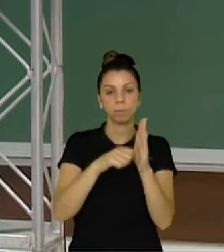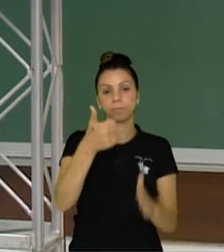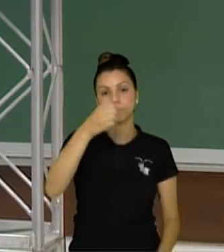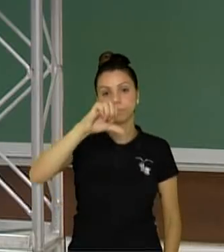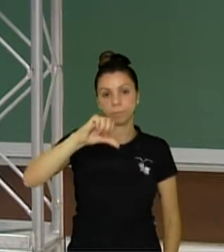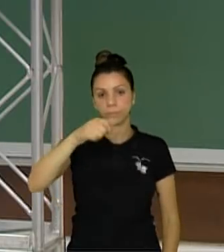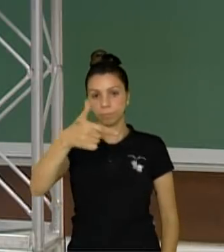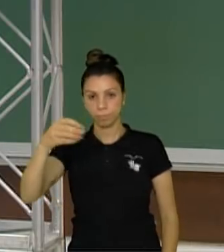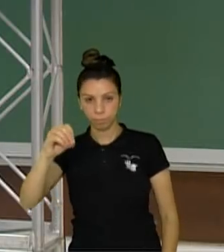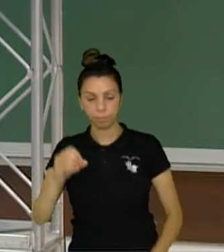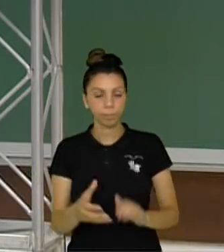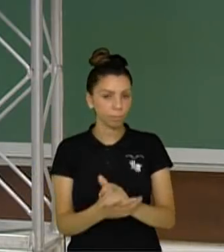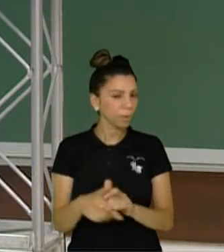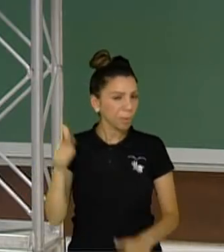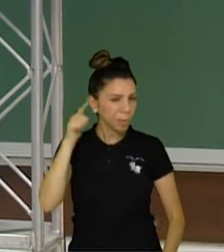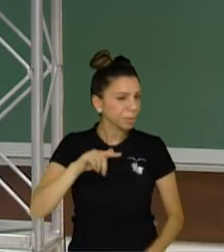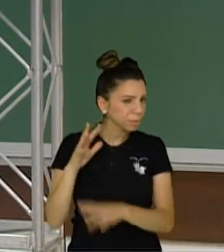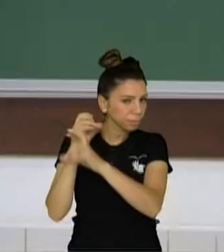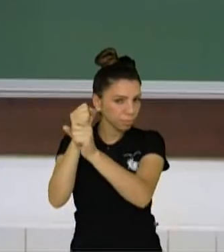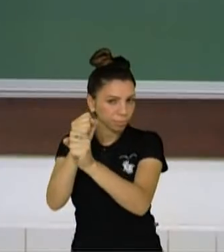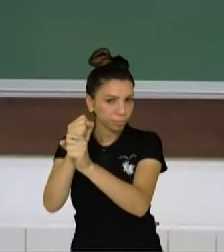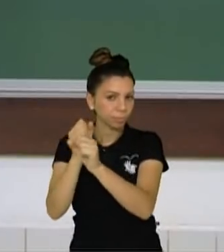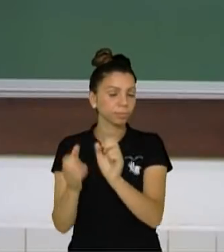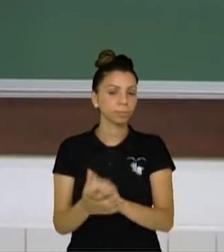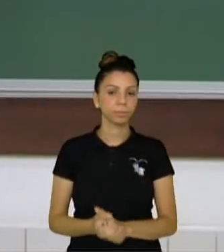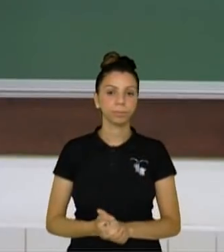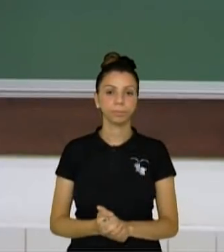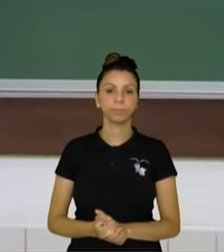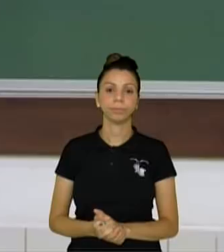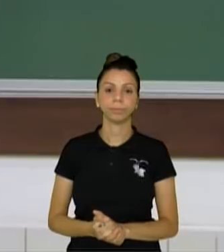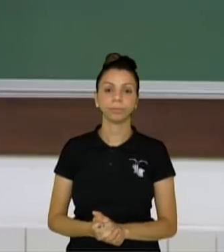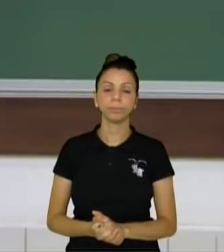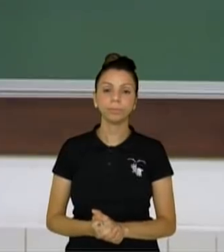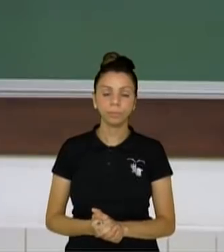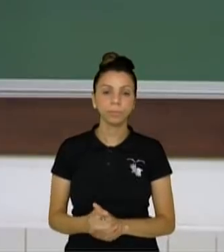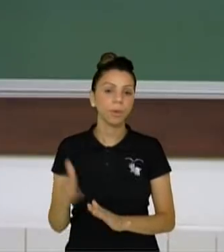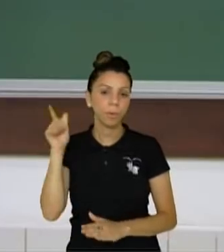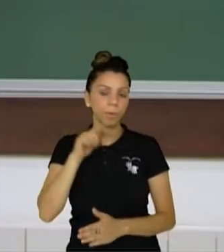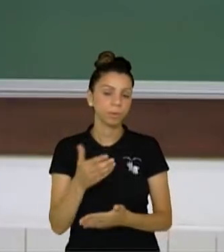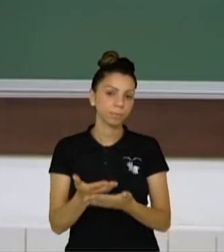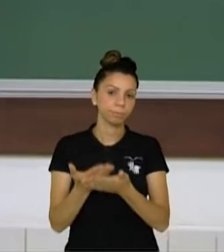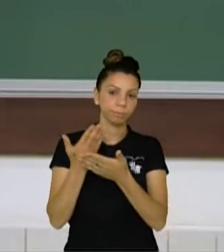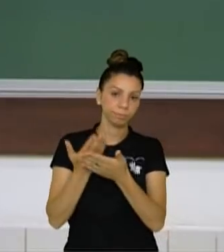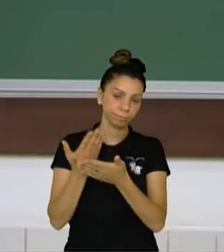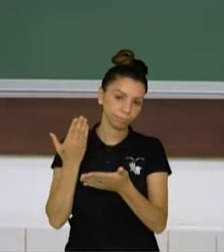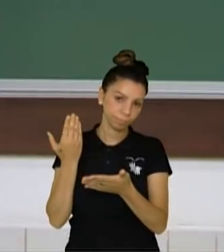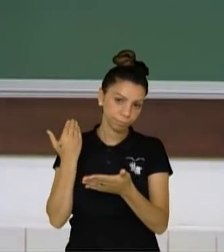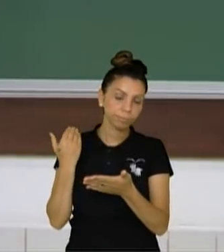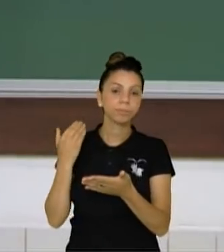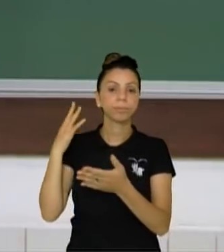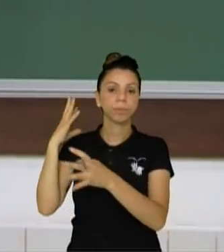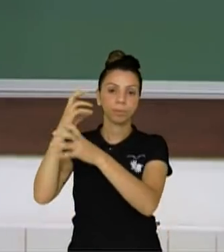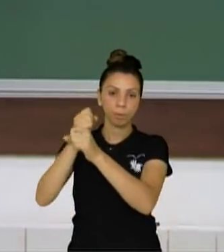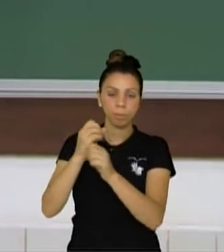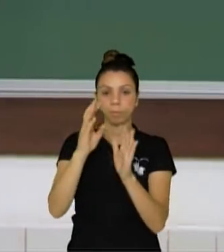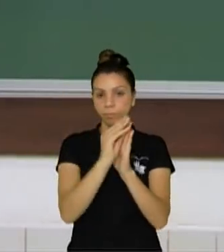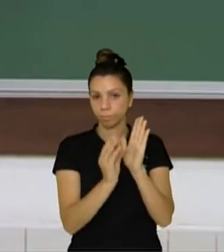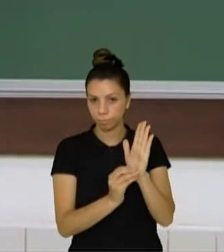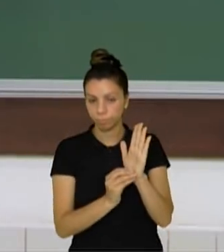20. Conseguiu relembrar? Conseguiu lembrar da última aula e retomar os conteúdos? Muito